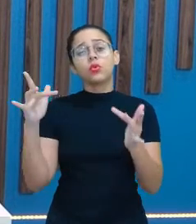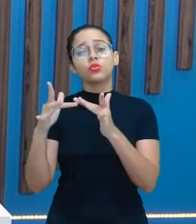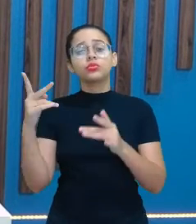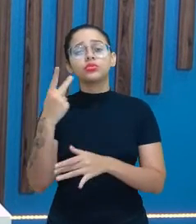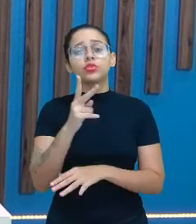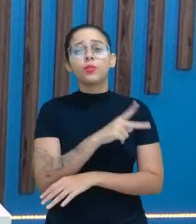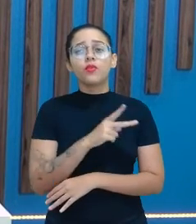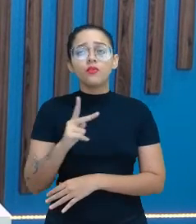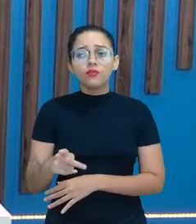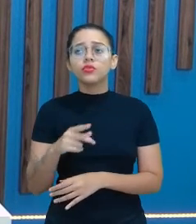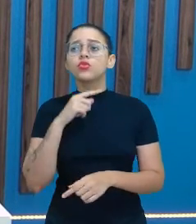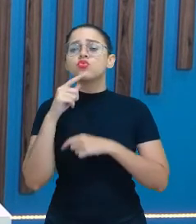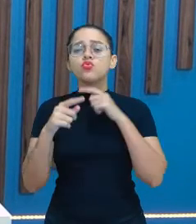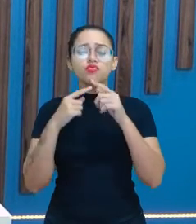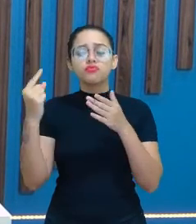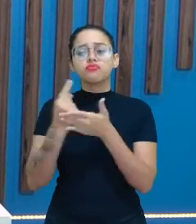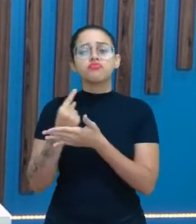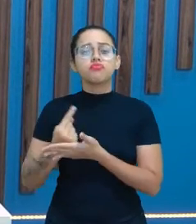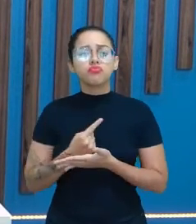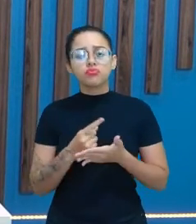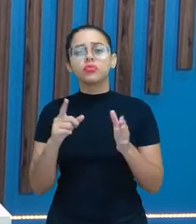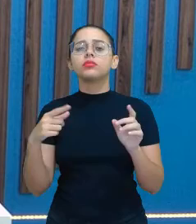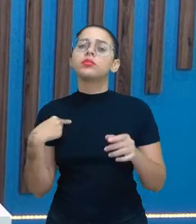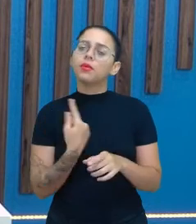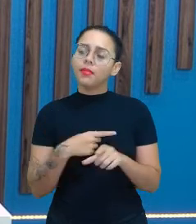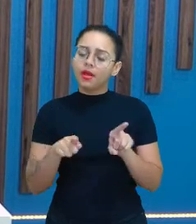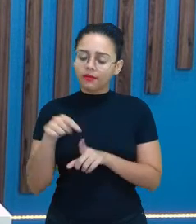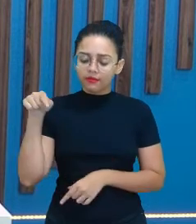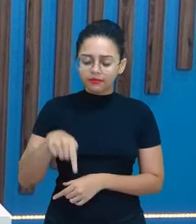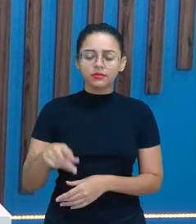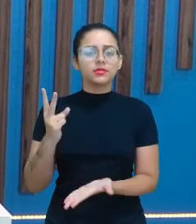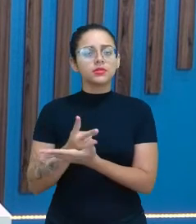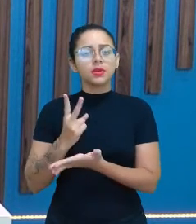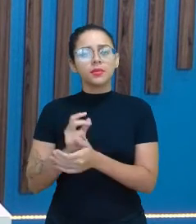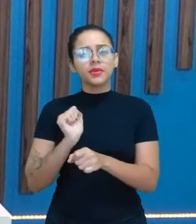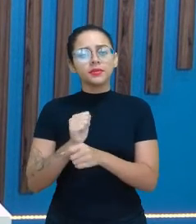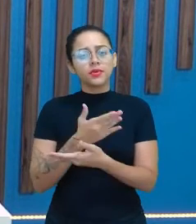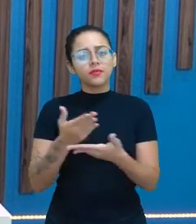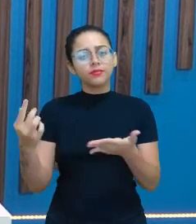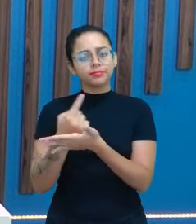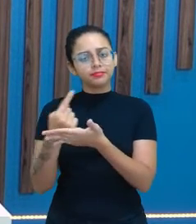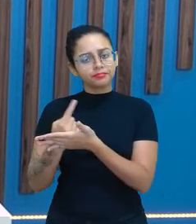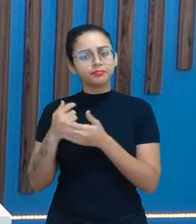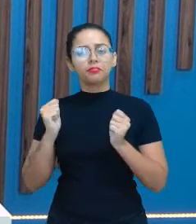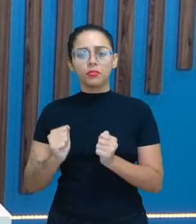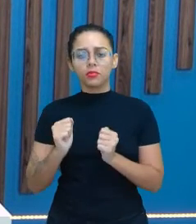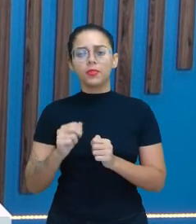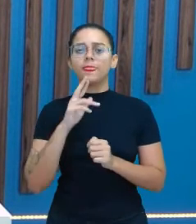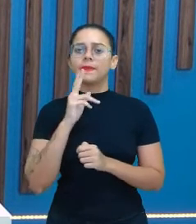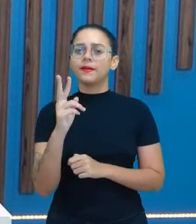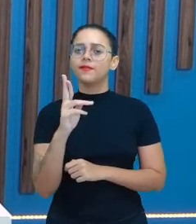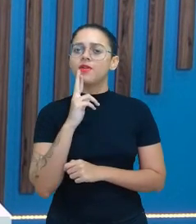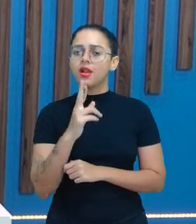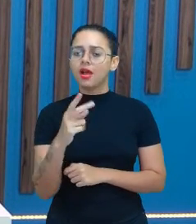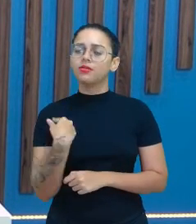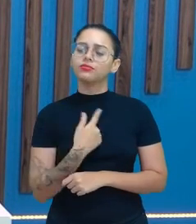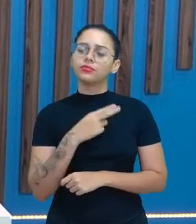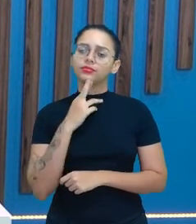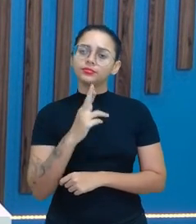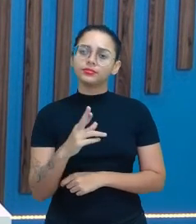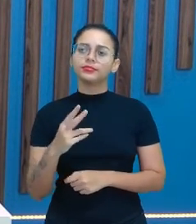contato com seu professor tire suas dúvidas e nós aqui também estamos sempre aguardando né se você tiver alguma dúvida pode falar com a gente também